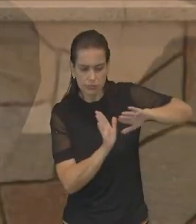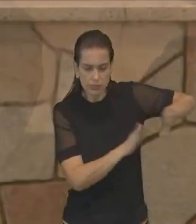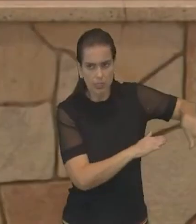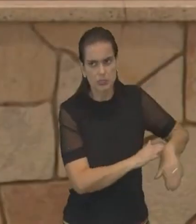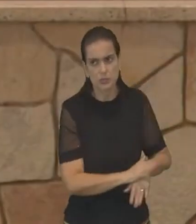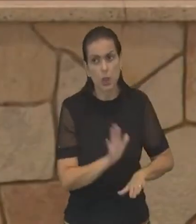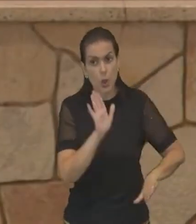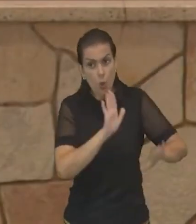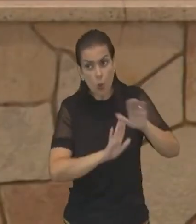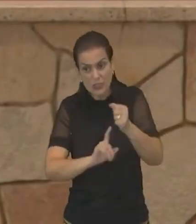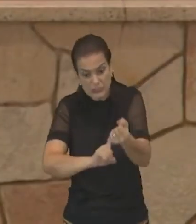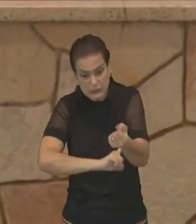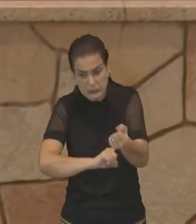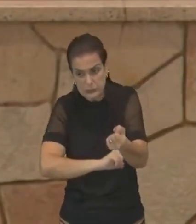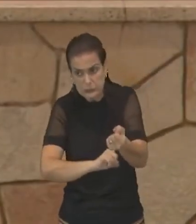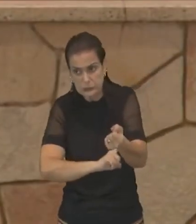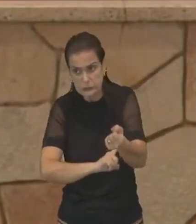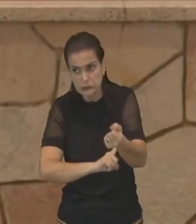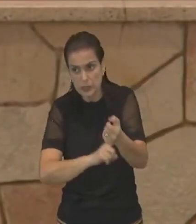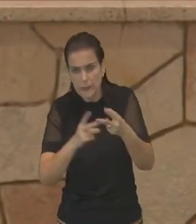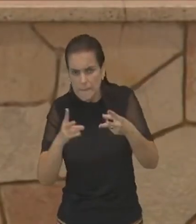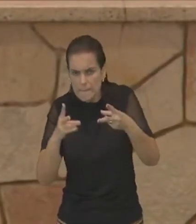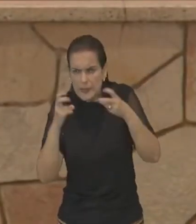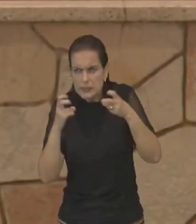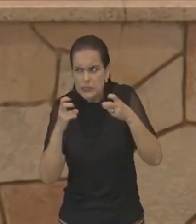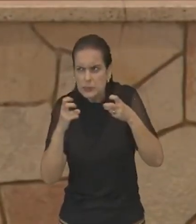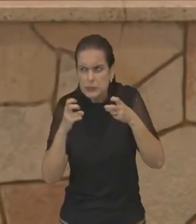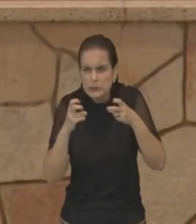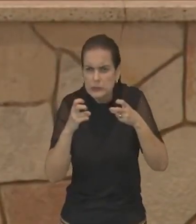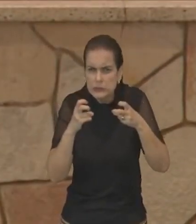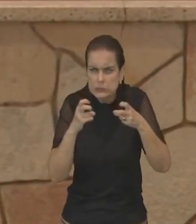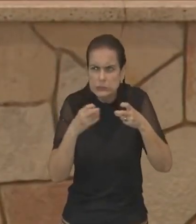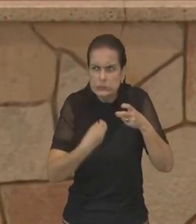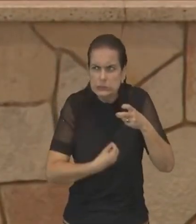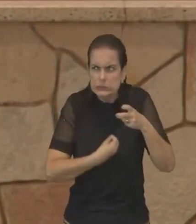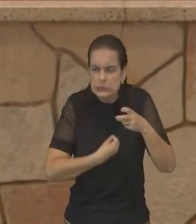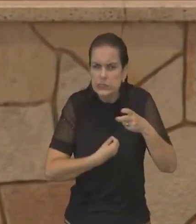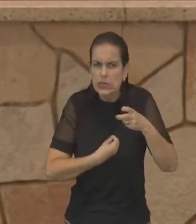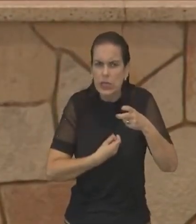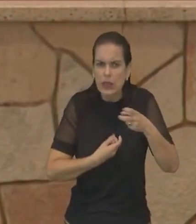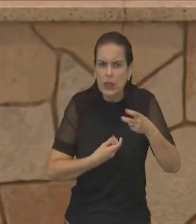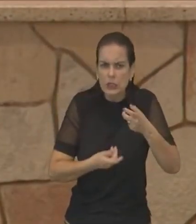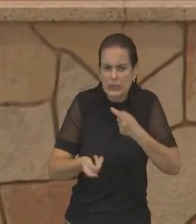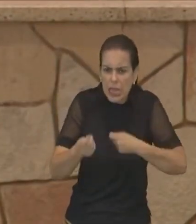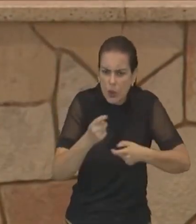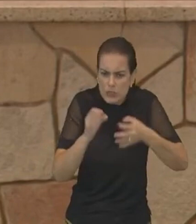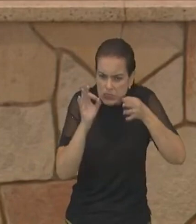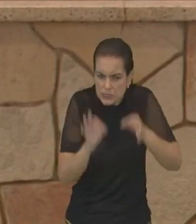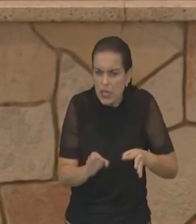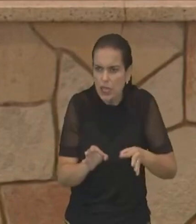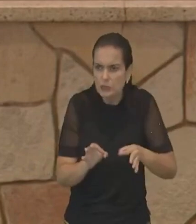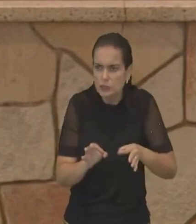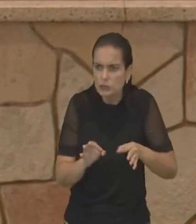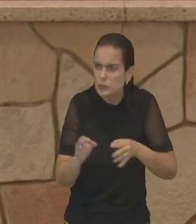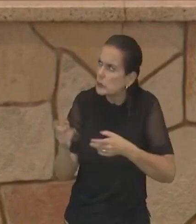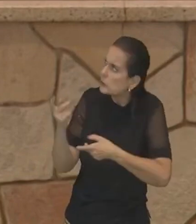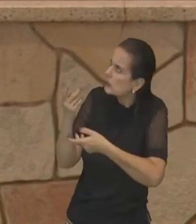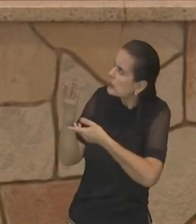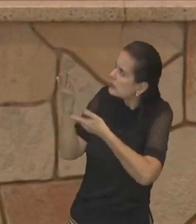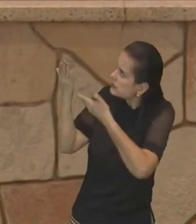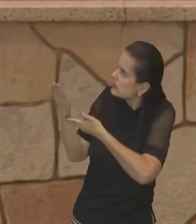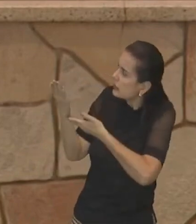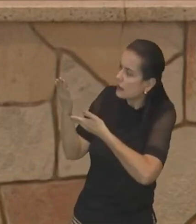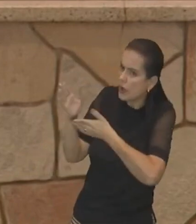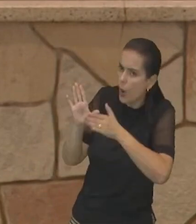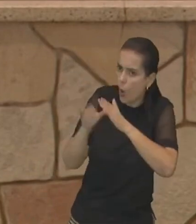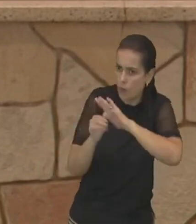ira. Perceba se você tem sido honesto nos seus negócios, consigo mesmo e com Deus. E deixe o roubo